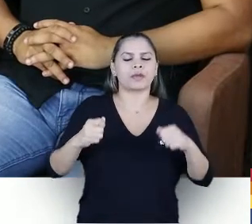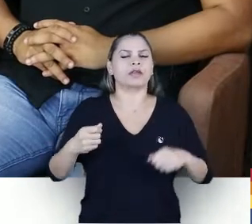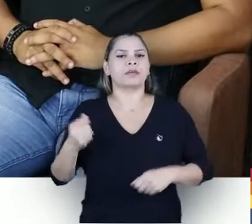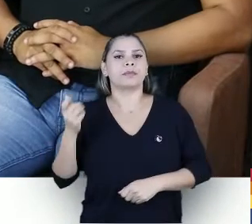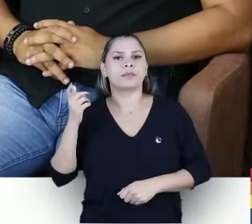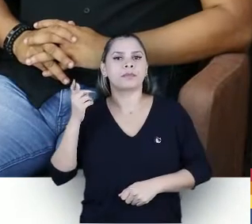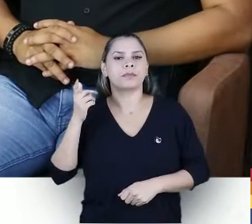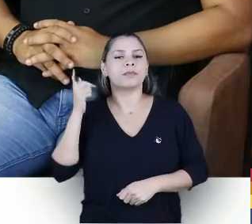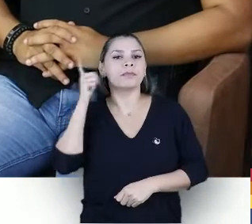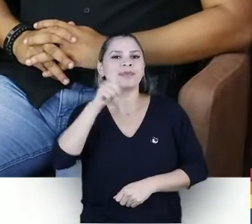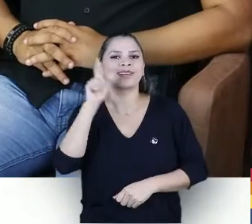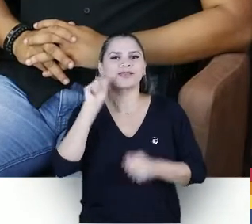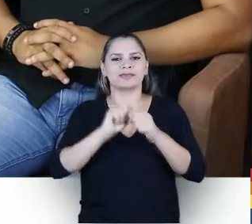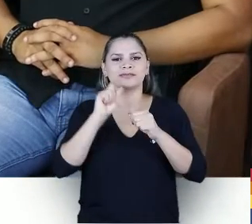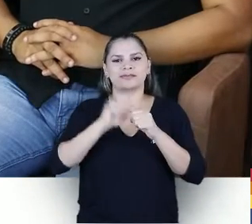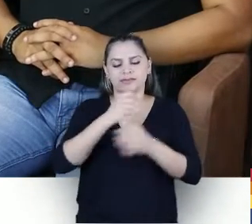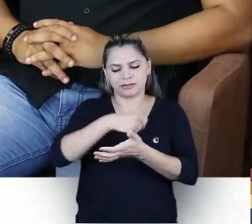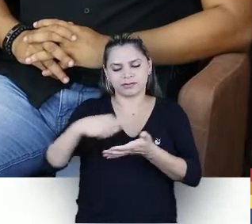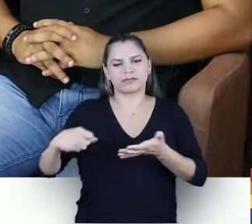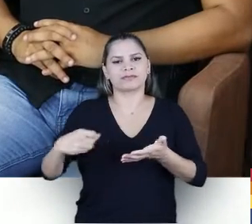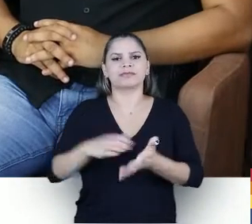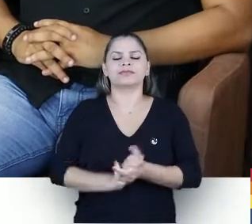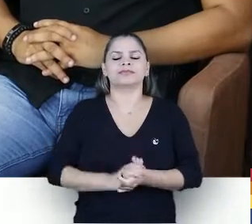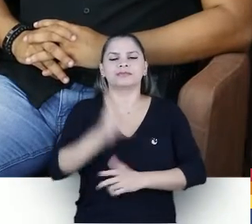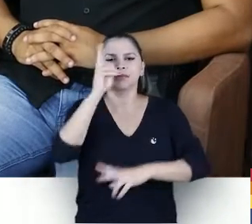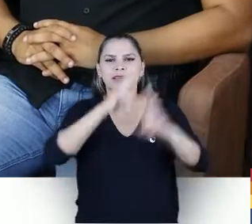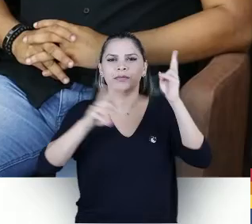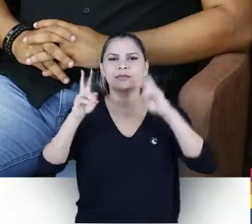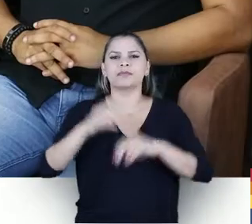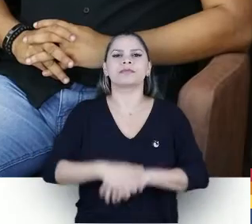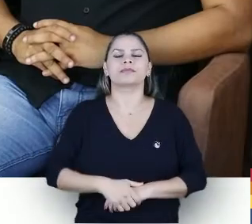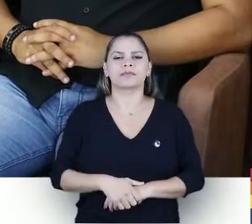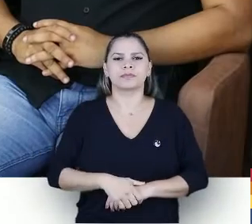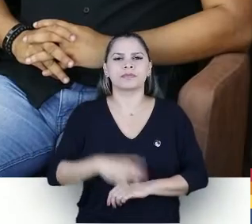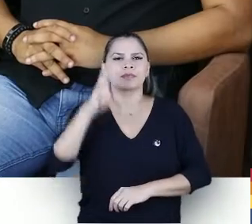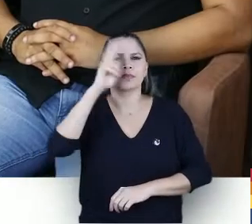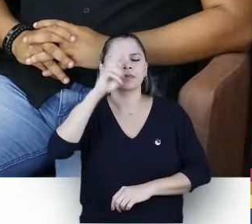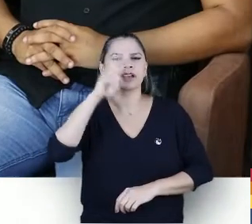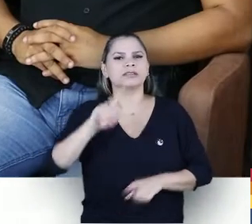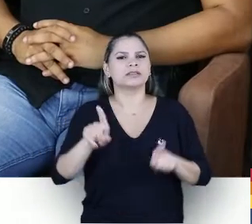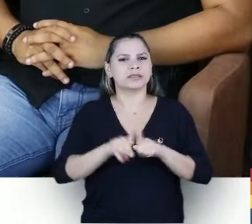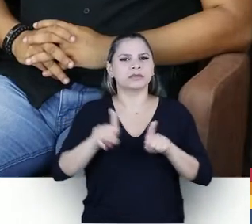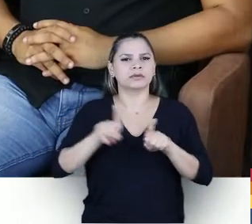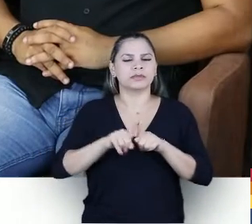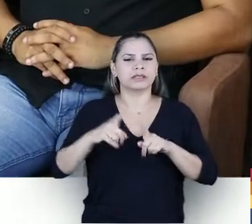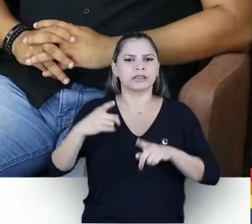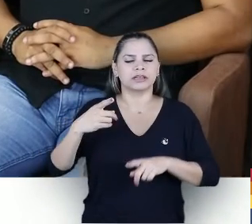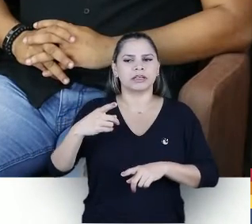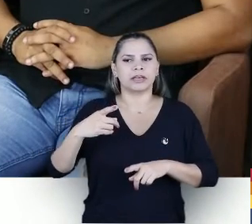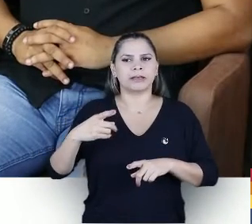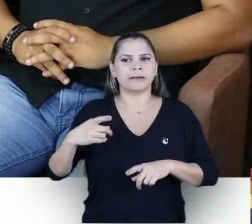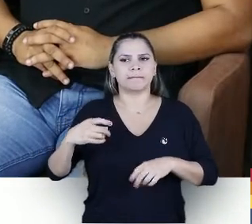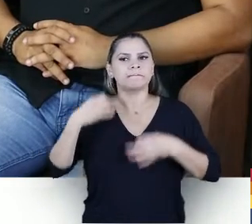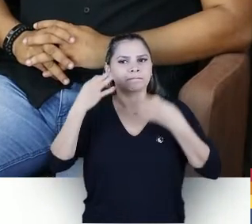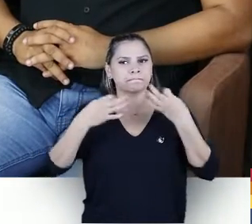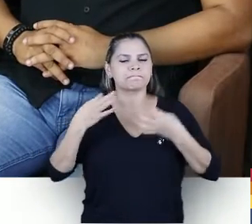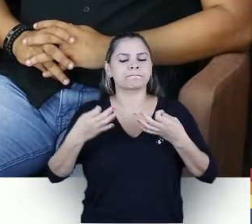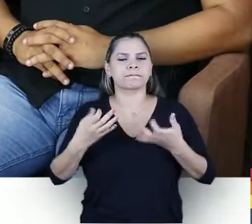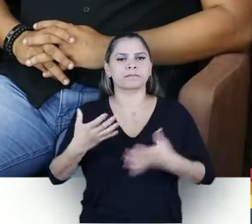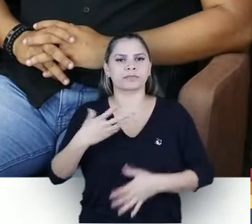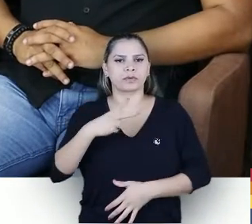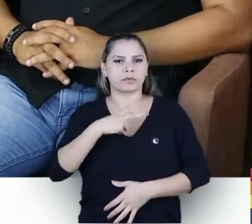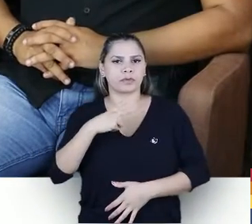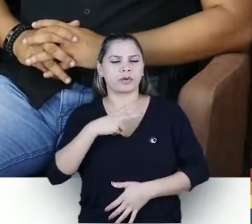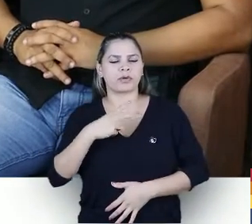familiarizar, praticar. E aí, com o tempo, eles foram quebrando o gelo, vamos dizer, em relação à produção textual.